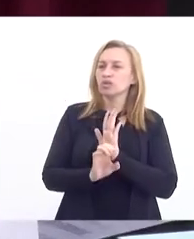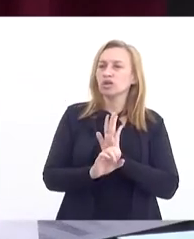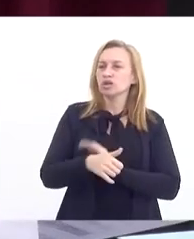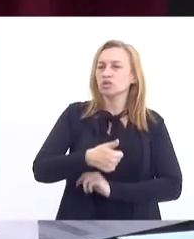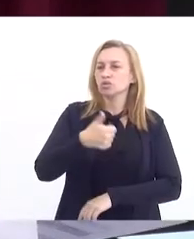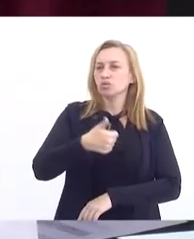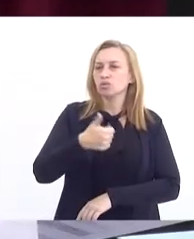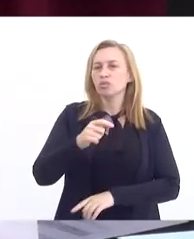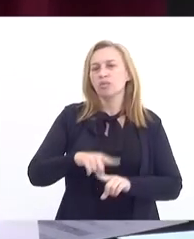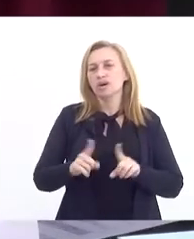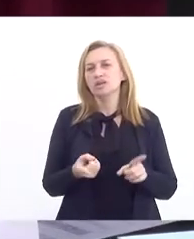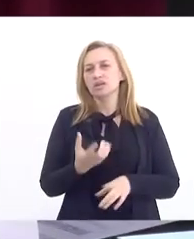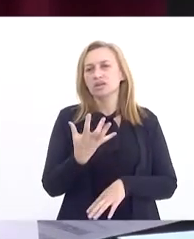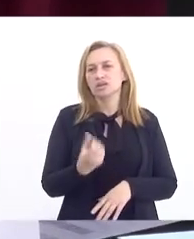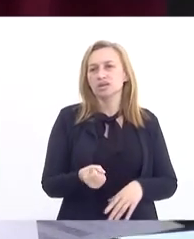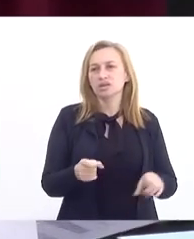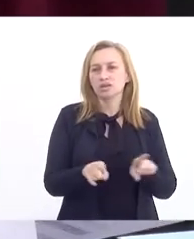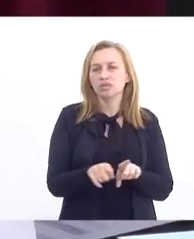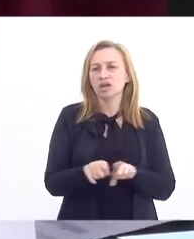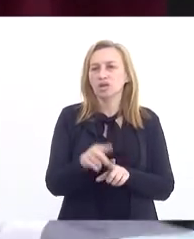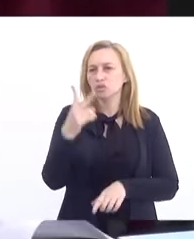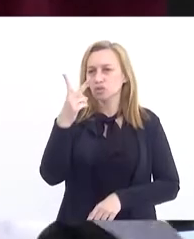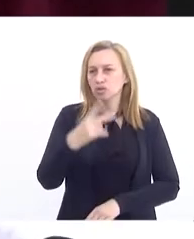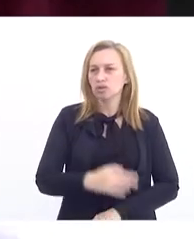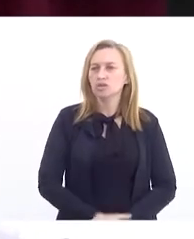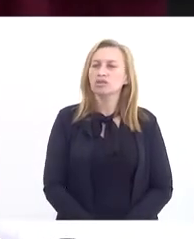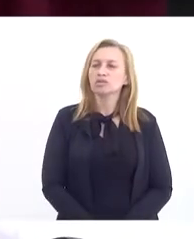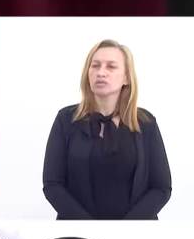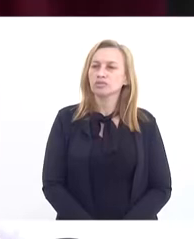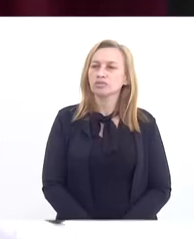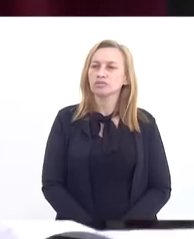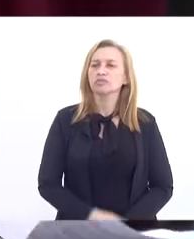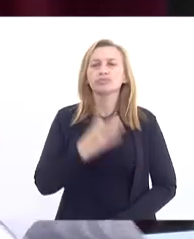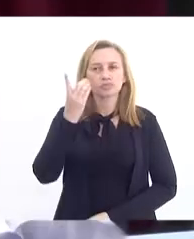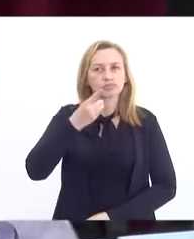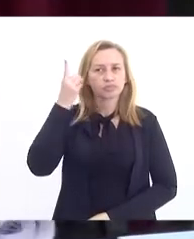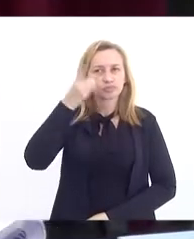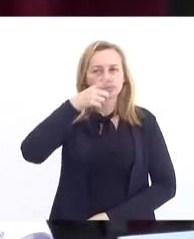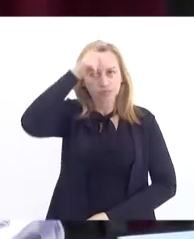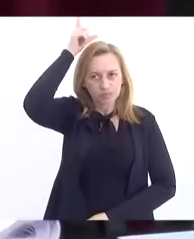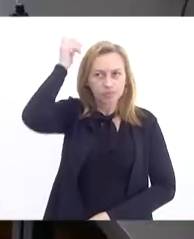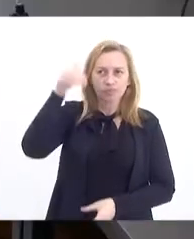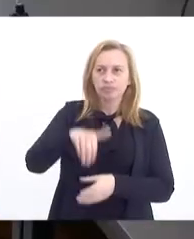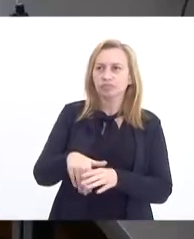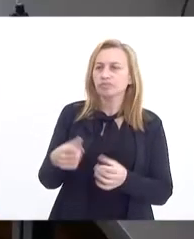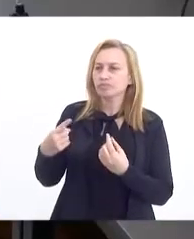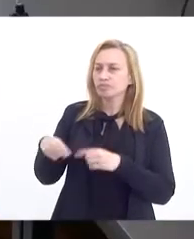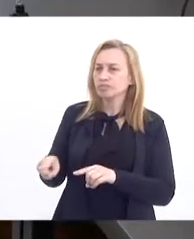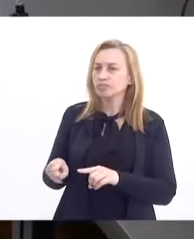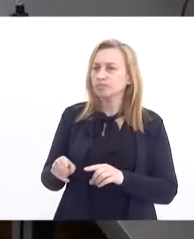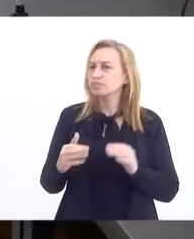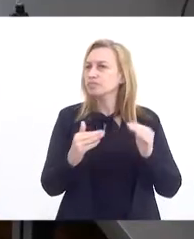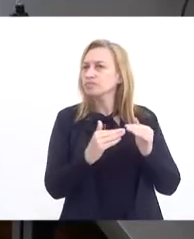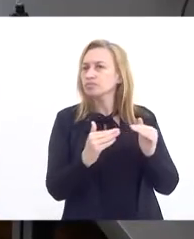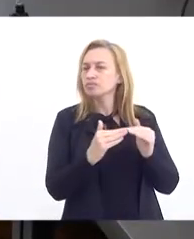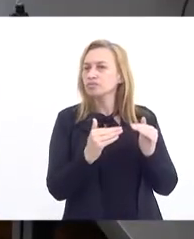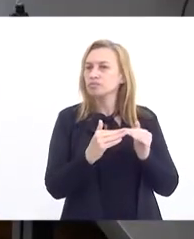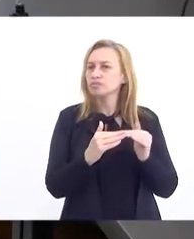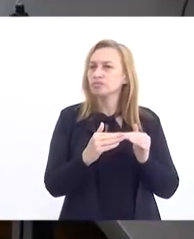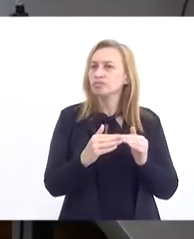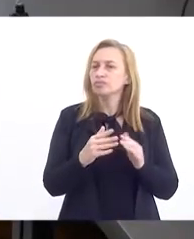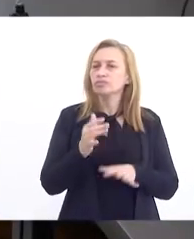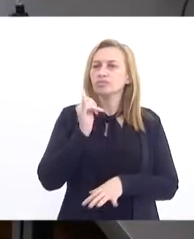favorável a 2. Deputado Luiz Paulo, tem voto divergente. Como combinado, na ausência